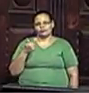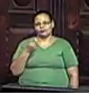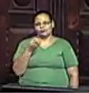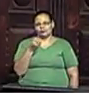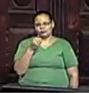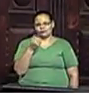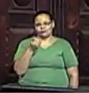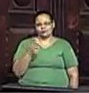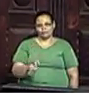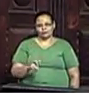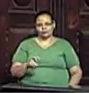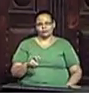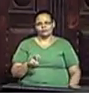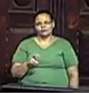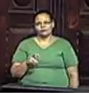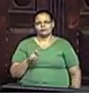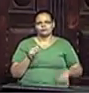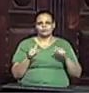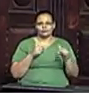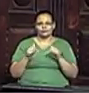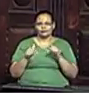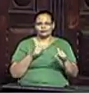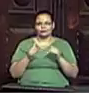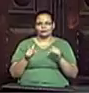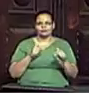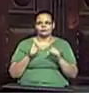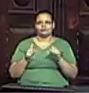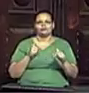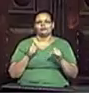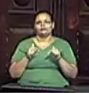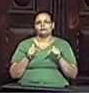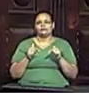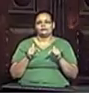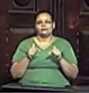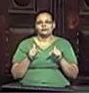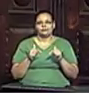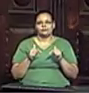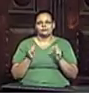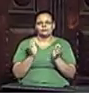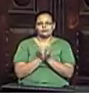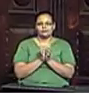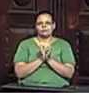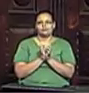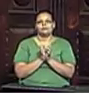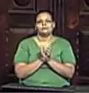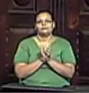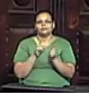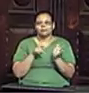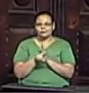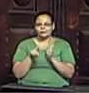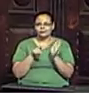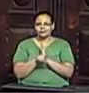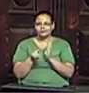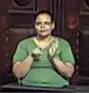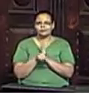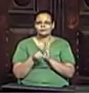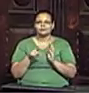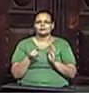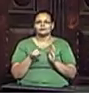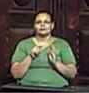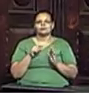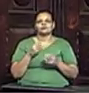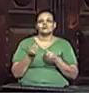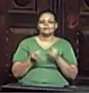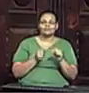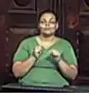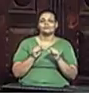2015, oriundo do trabalho coletivo empreendido pela Comissão Parlamentar de Inquérito que investigou as